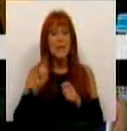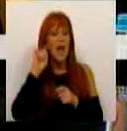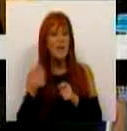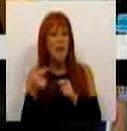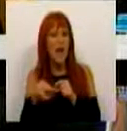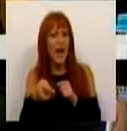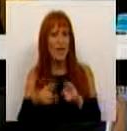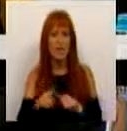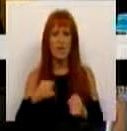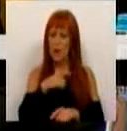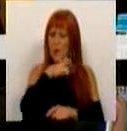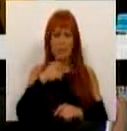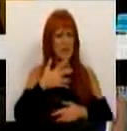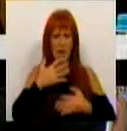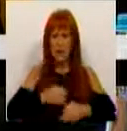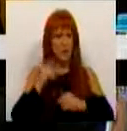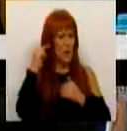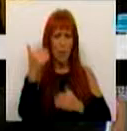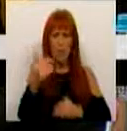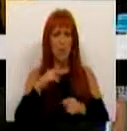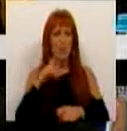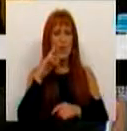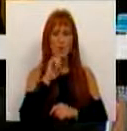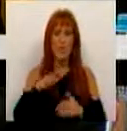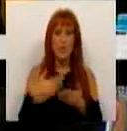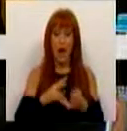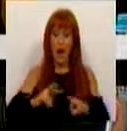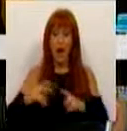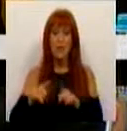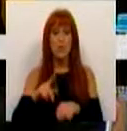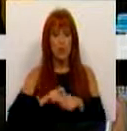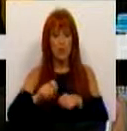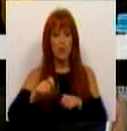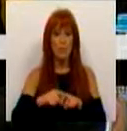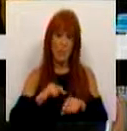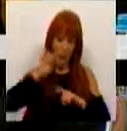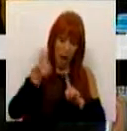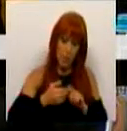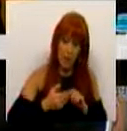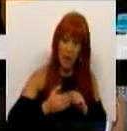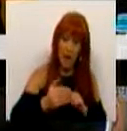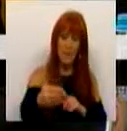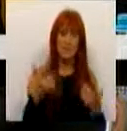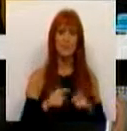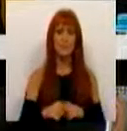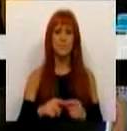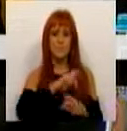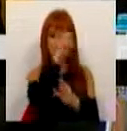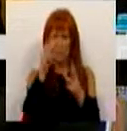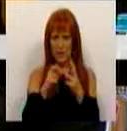revistas. Sem um compromisso absoluto de prazos, cuidamos de poder propor alterações durante o corrente ano. Tema